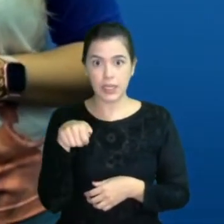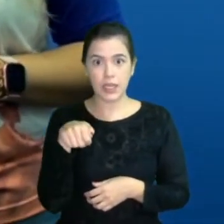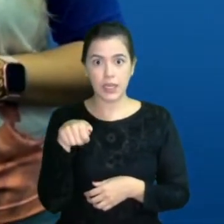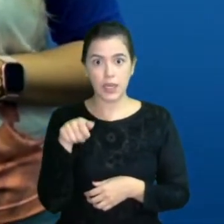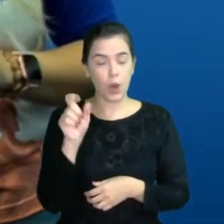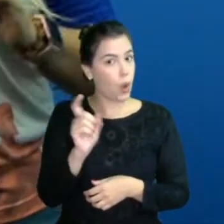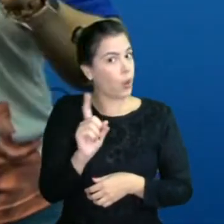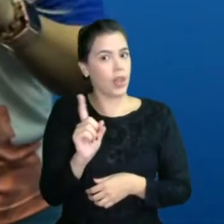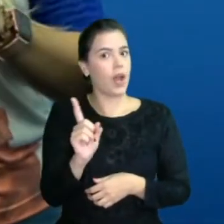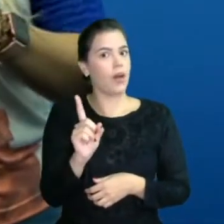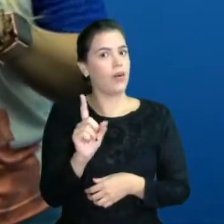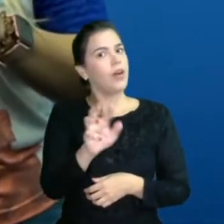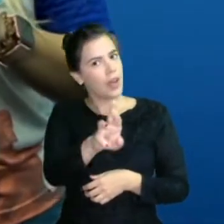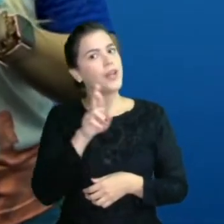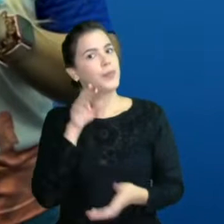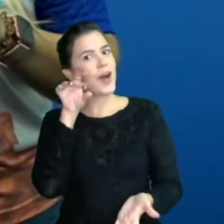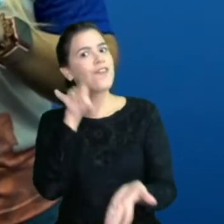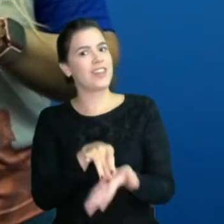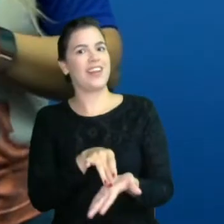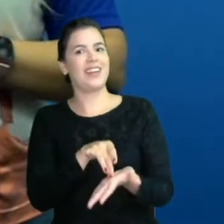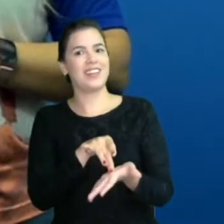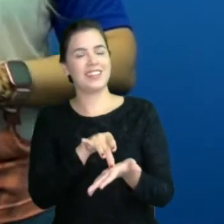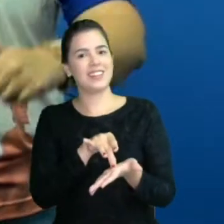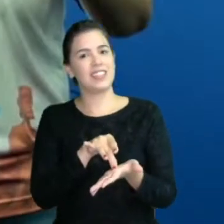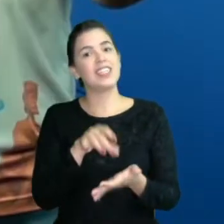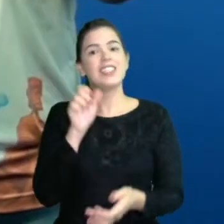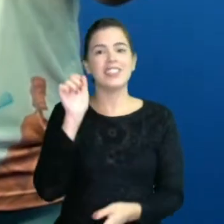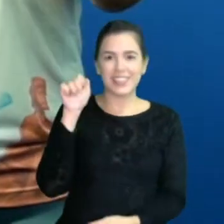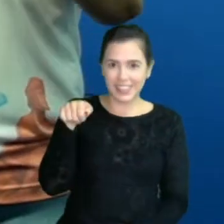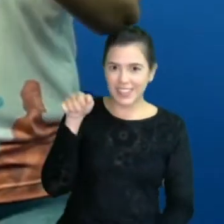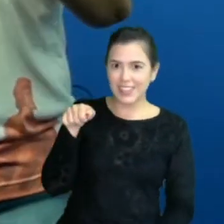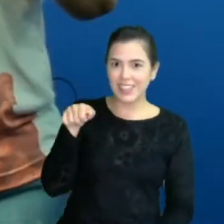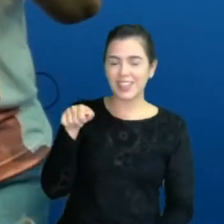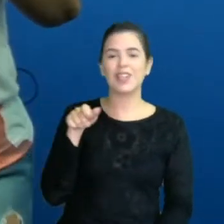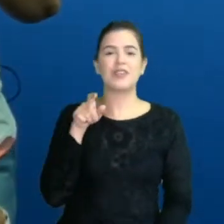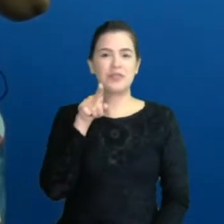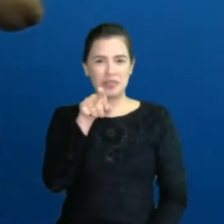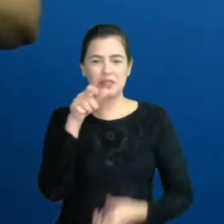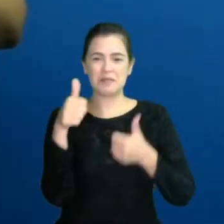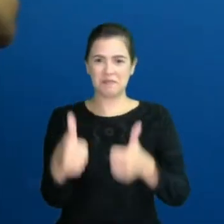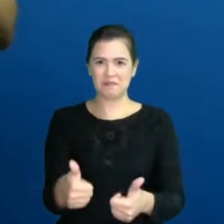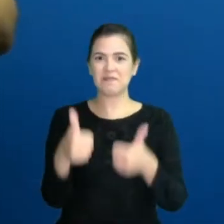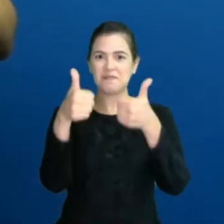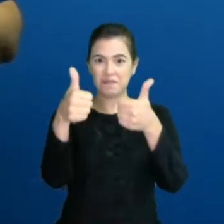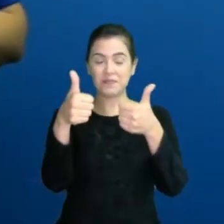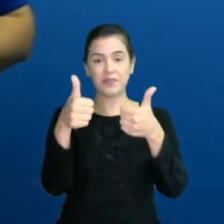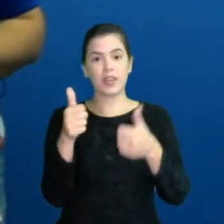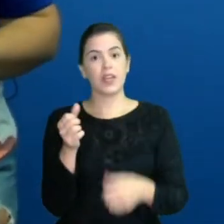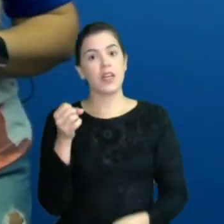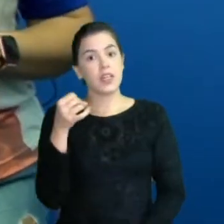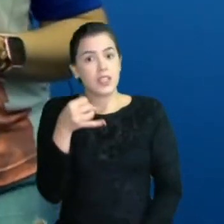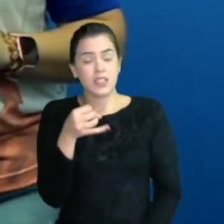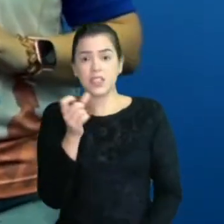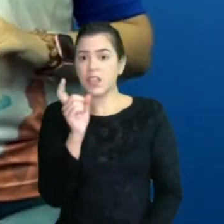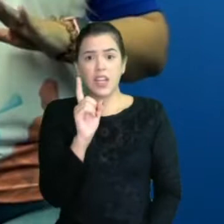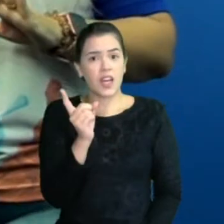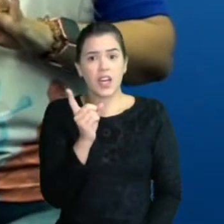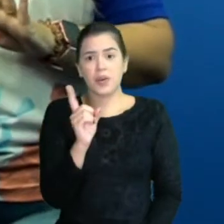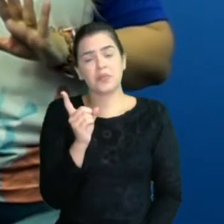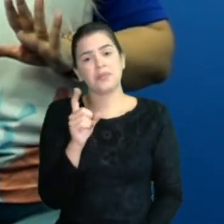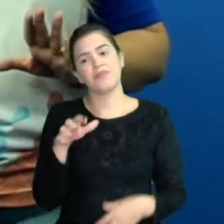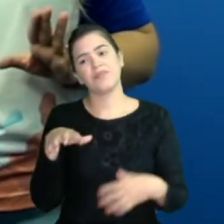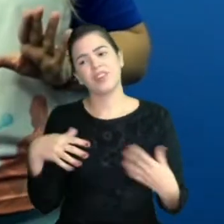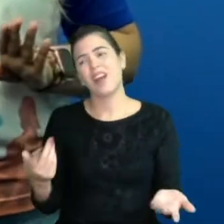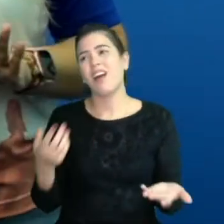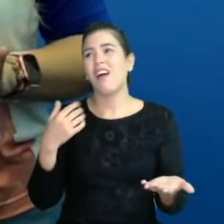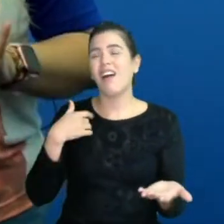Sim ou não? Fala a verdade, hein? Se sim, você tá muito bem. Se você não come muitas frutas e verduras,